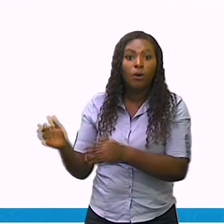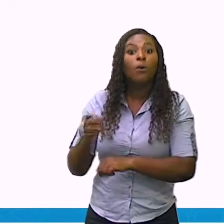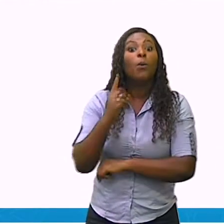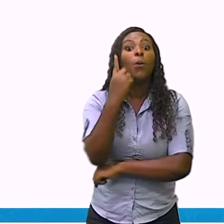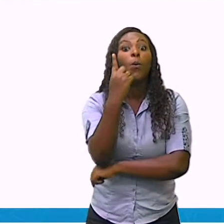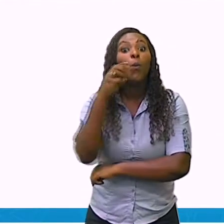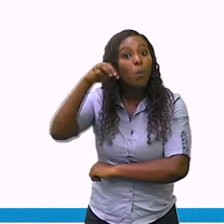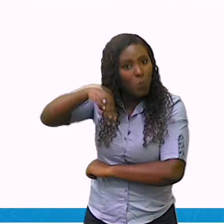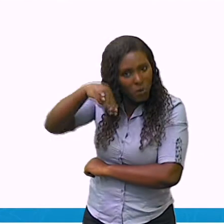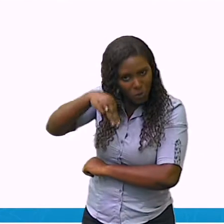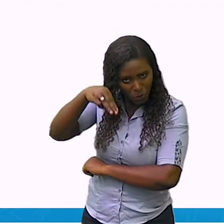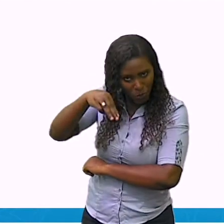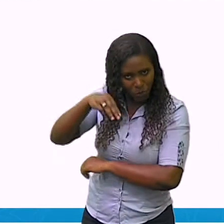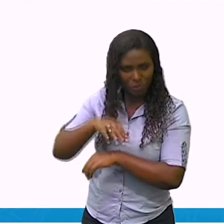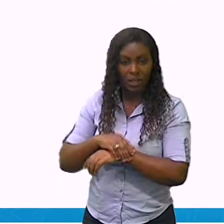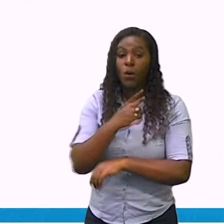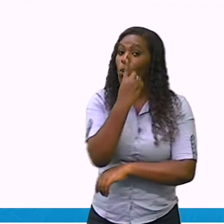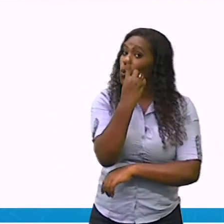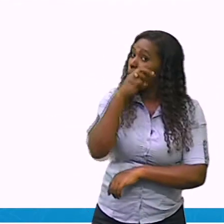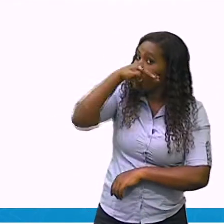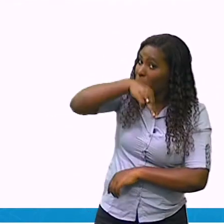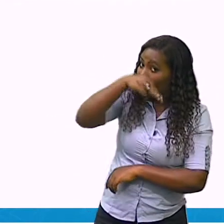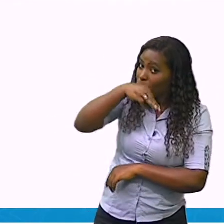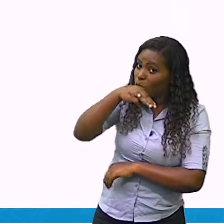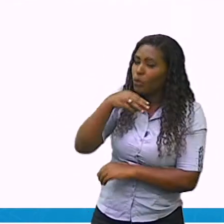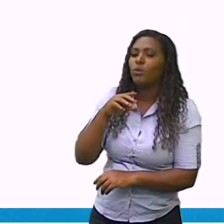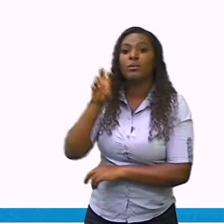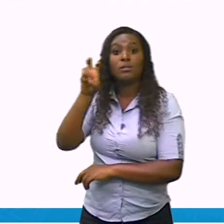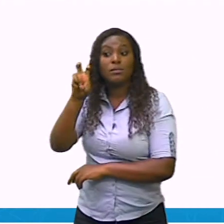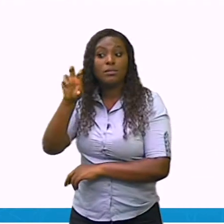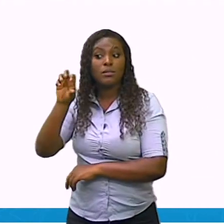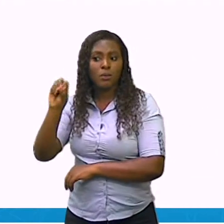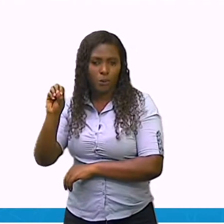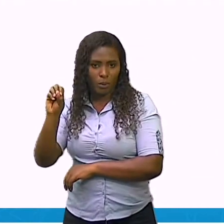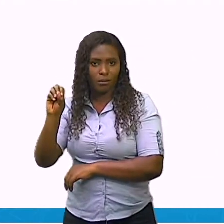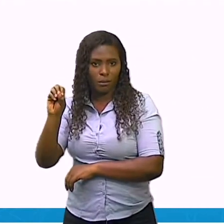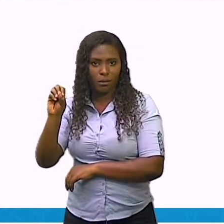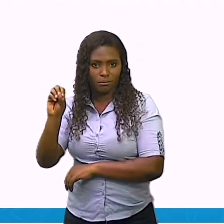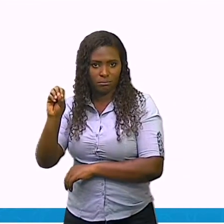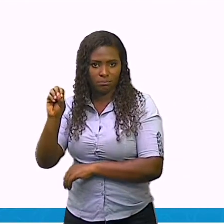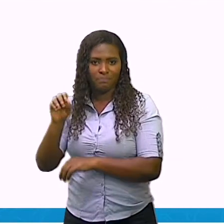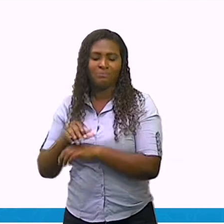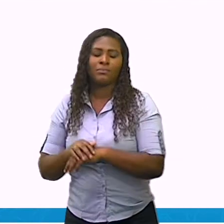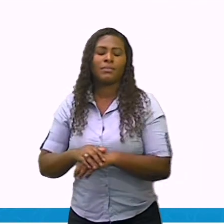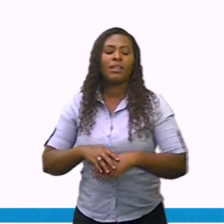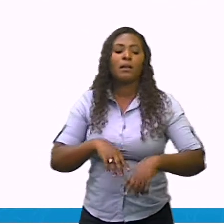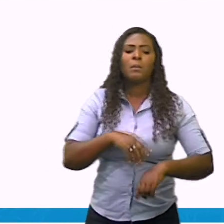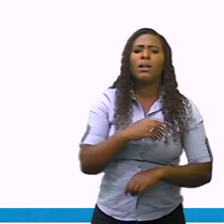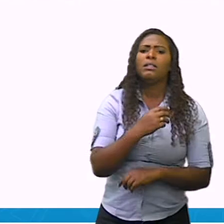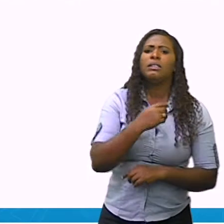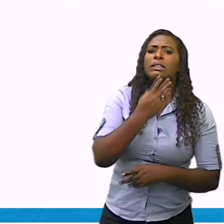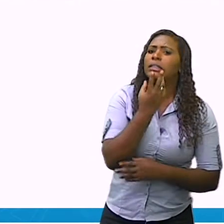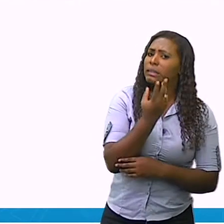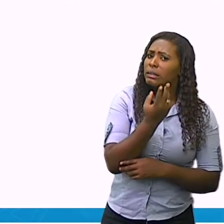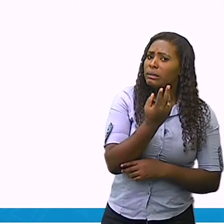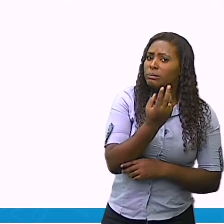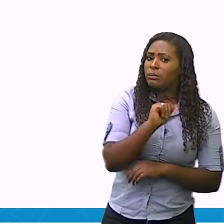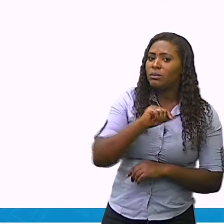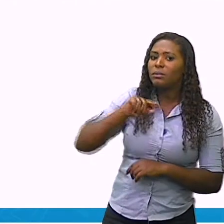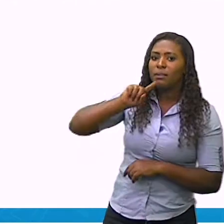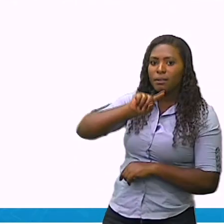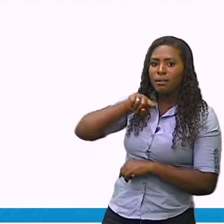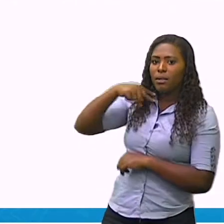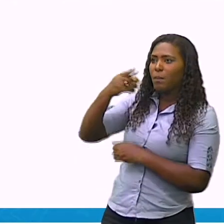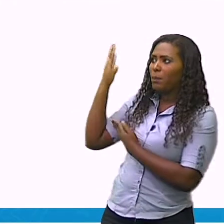produz? 50. No segundo minuto, quantos pacotes?